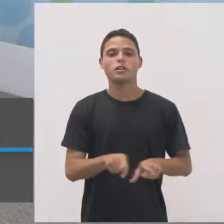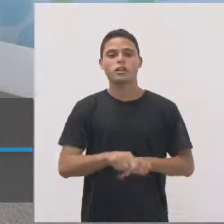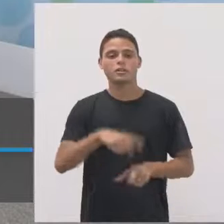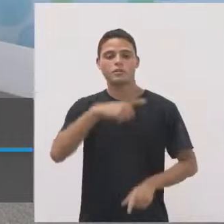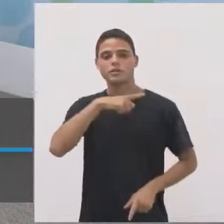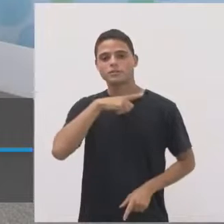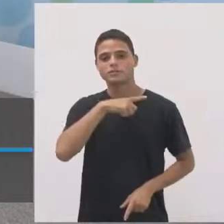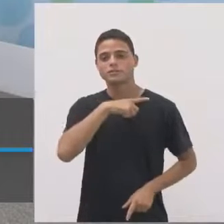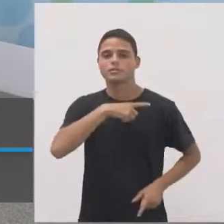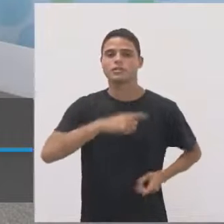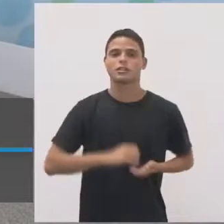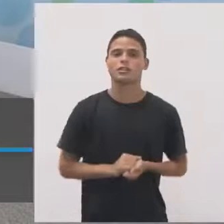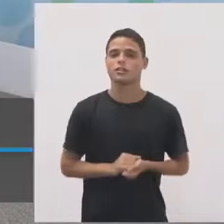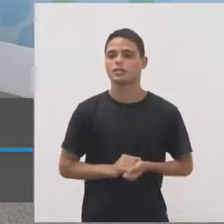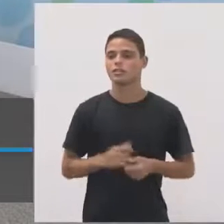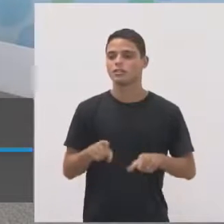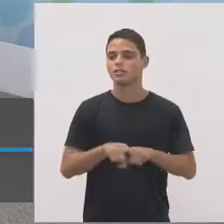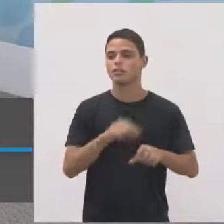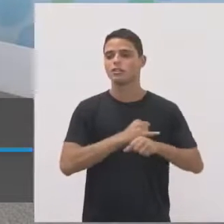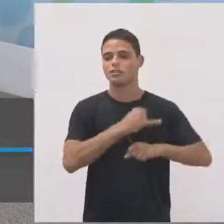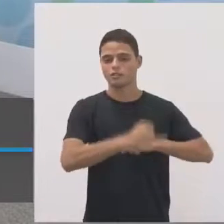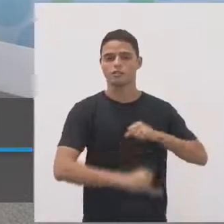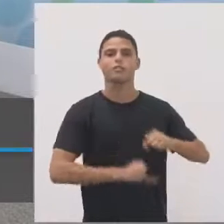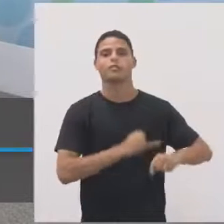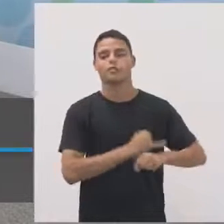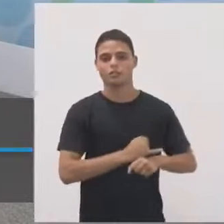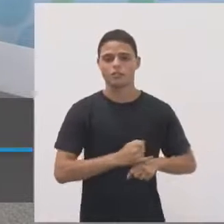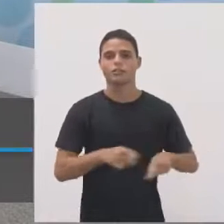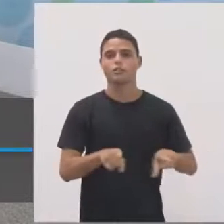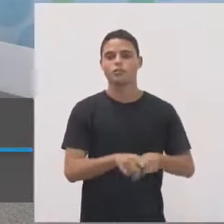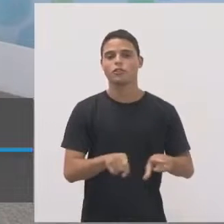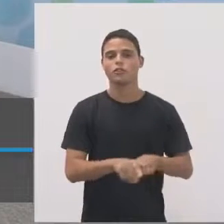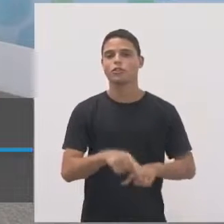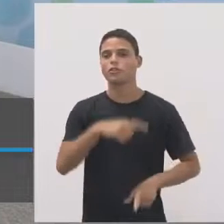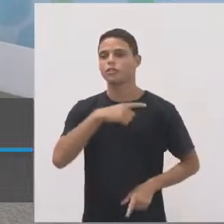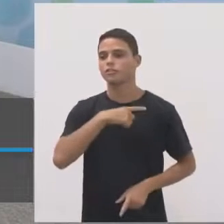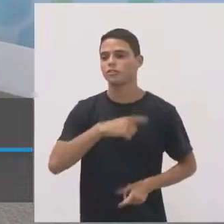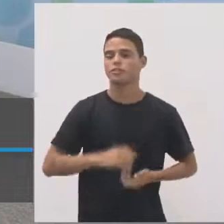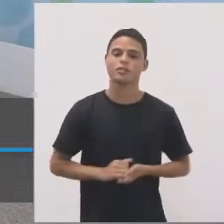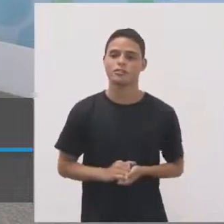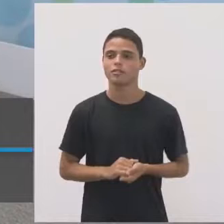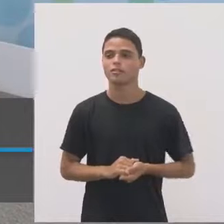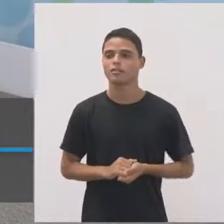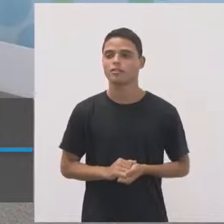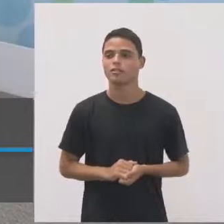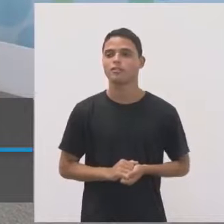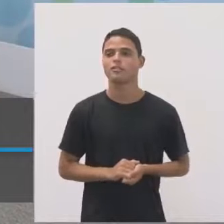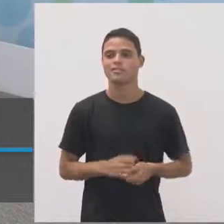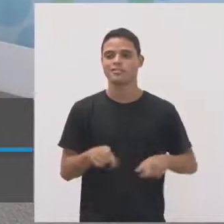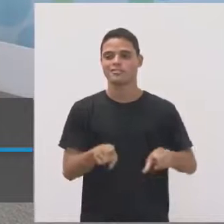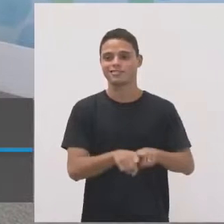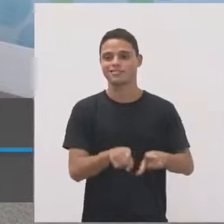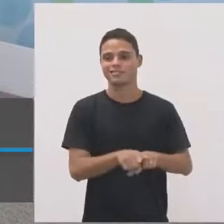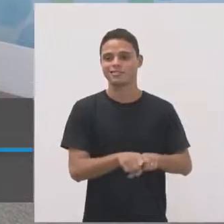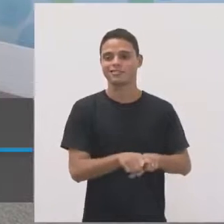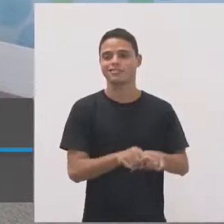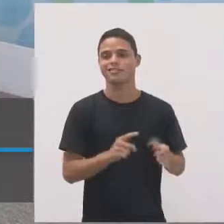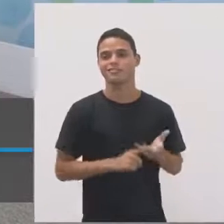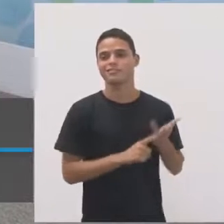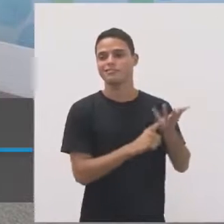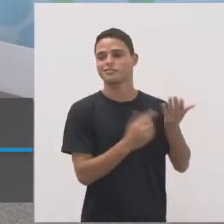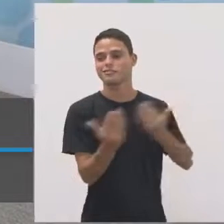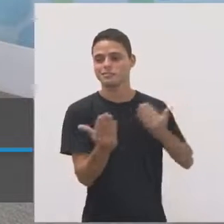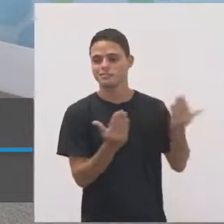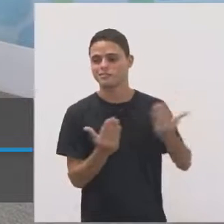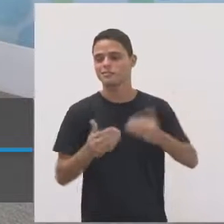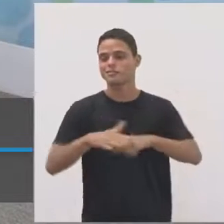componentes mais atualizados e bons, né? Então, a primeira formação a gente tentou explicar um pouquinho para vocês ter um pouco de parâmetro, né? Do